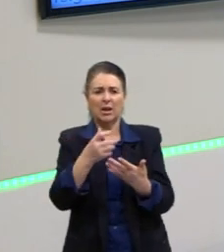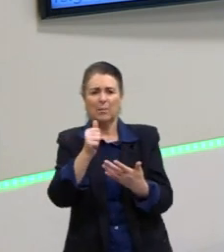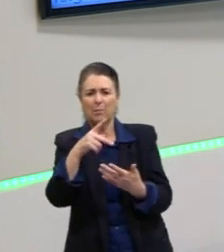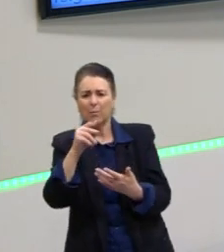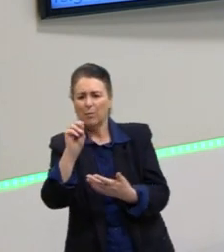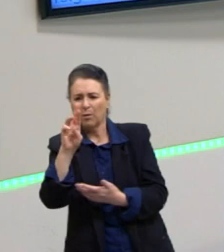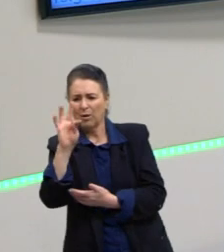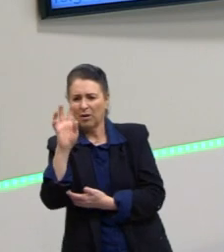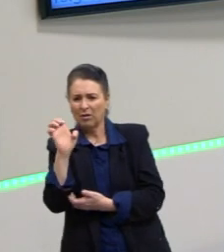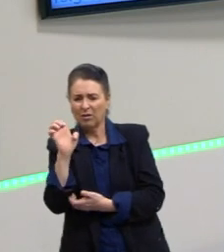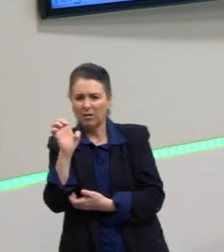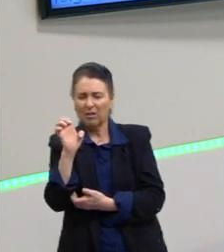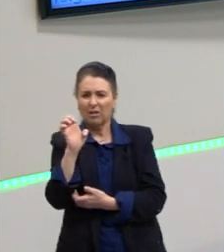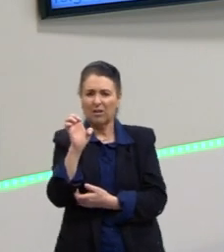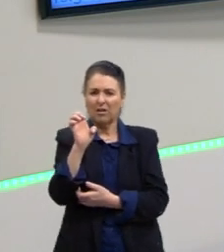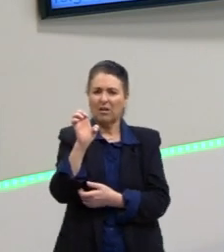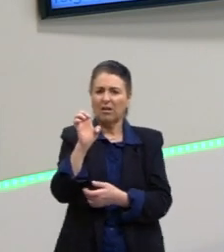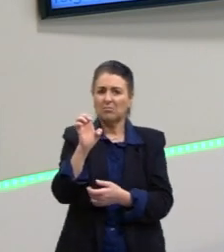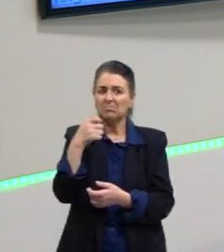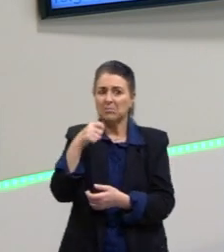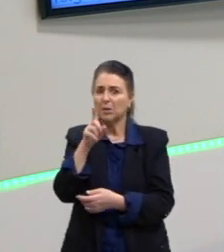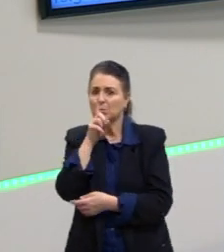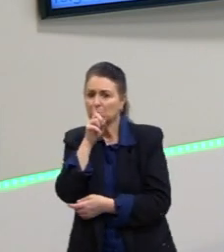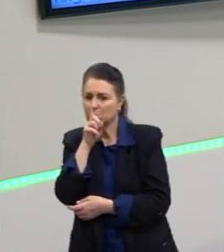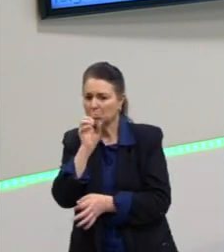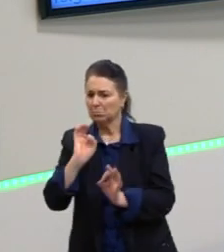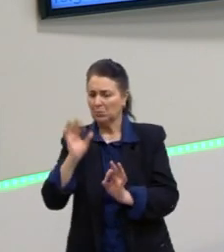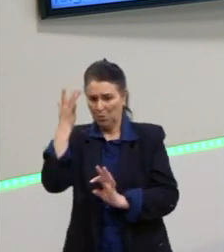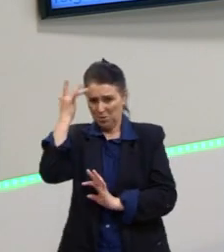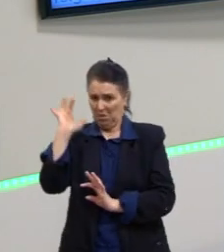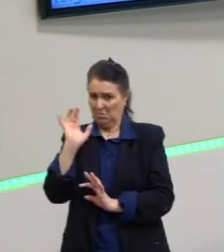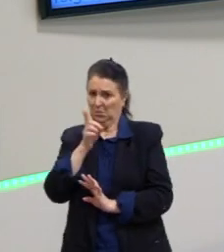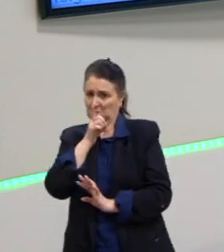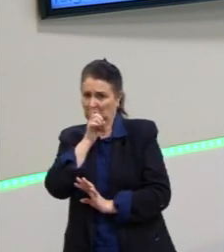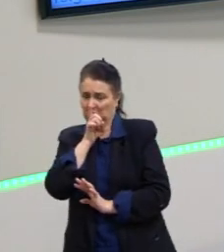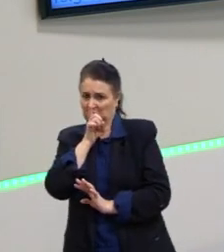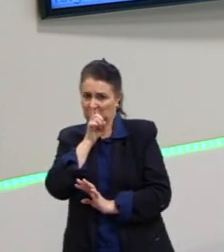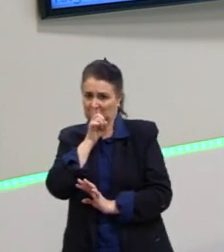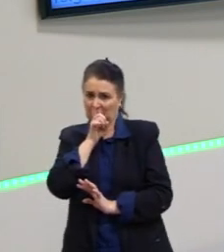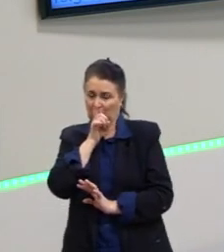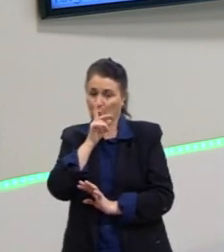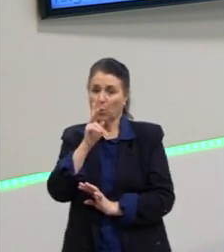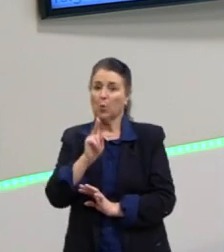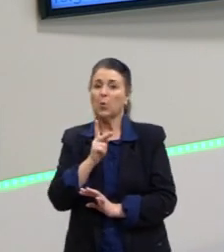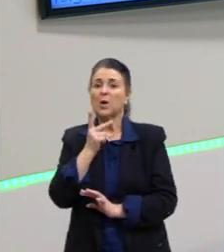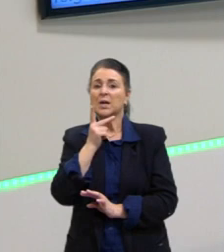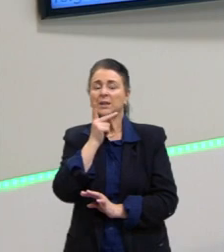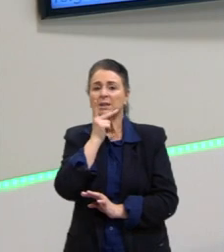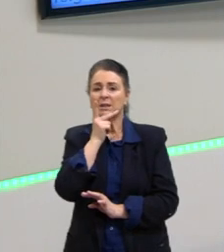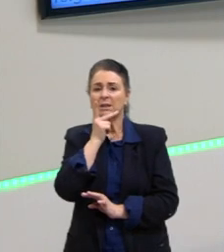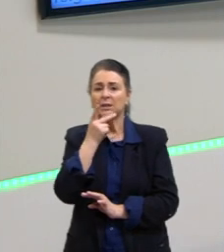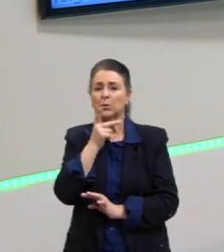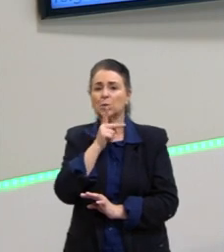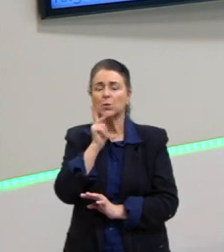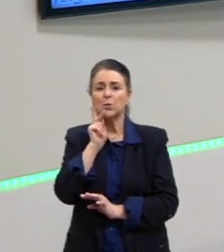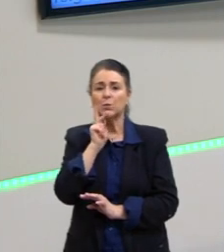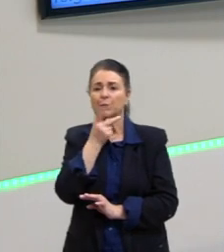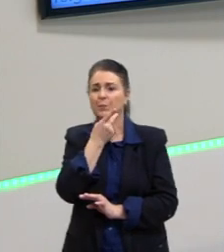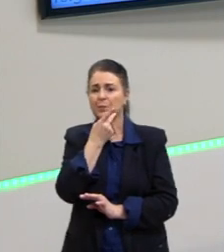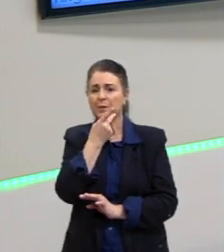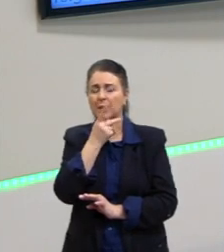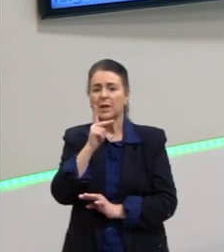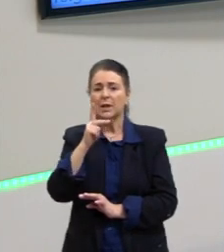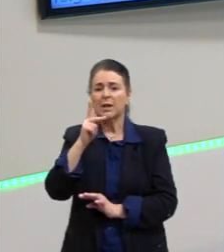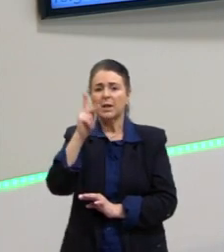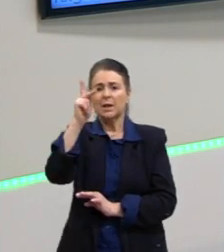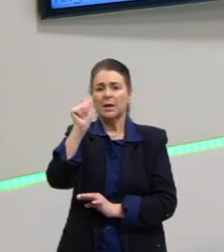e tal era algo que nós deveríamos ficar em silêncio ele segue uma uma linha Kantiana mas ele defendia que a linguagem poderia